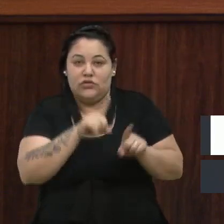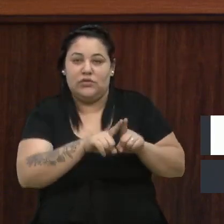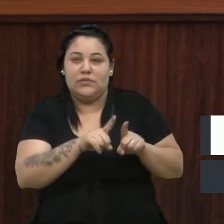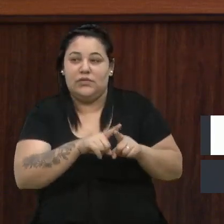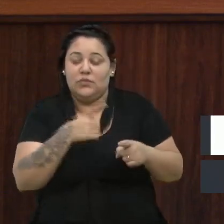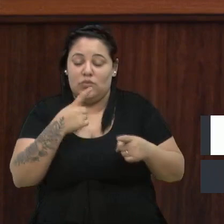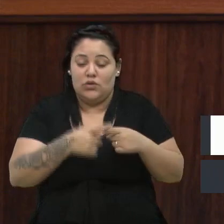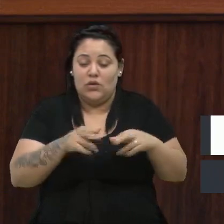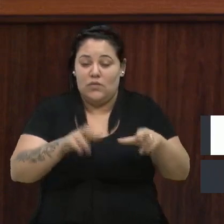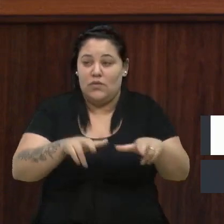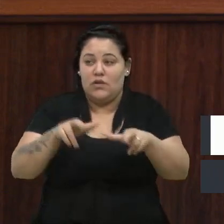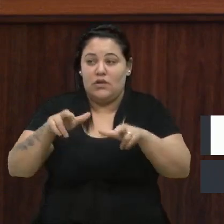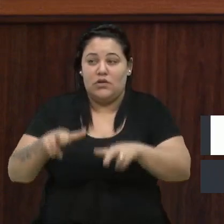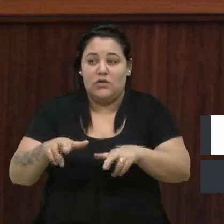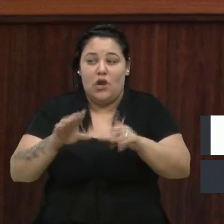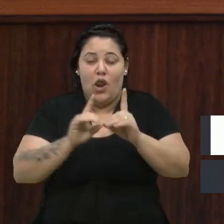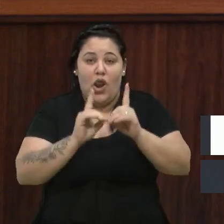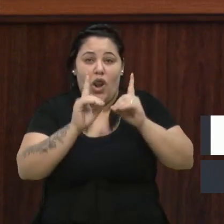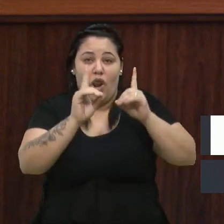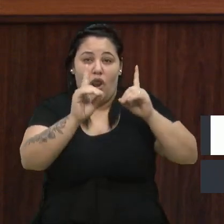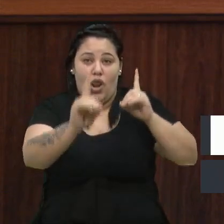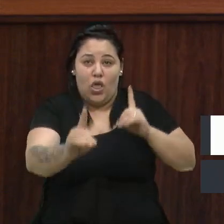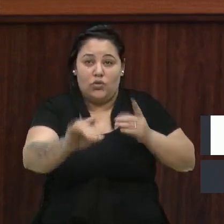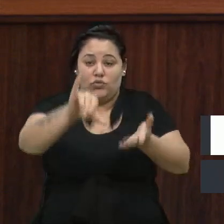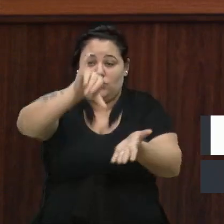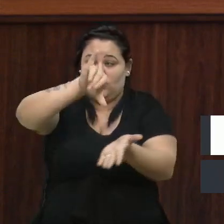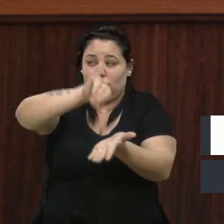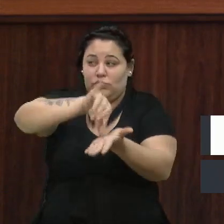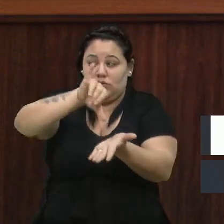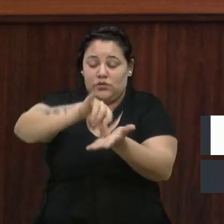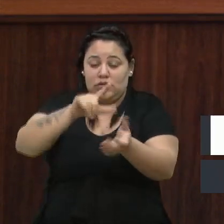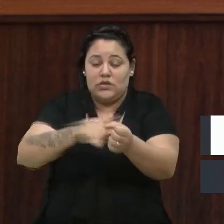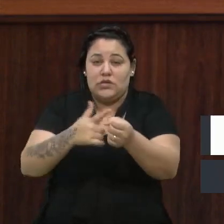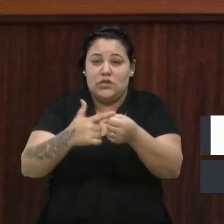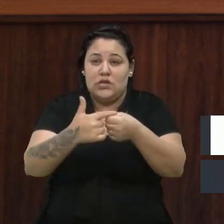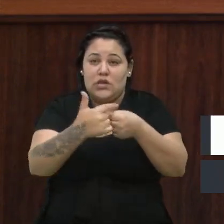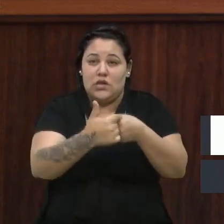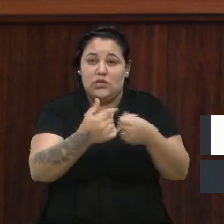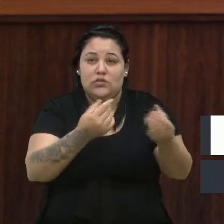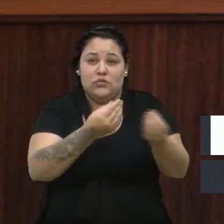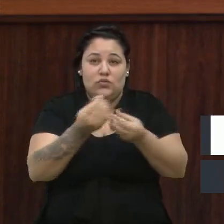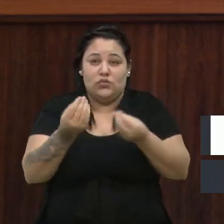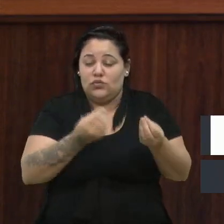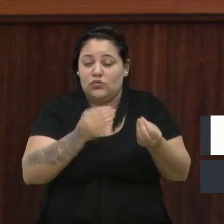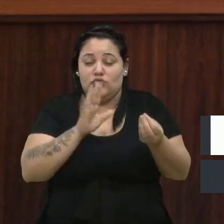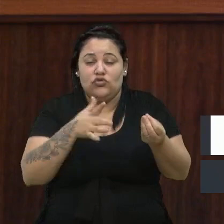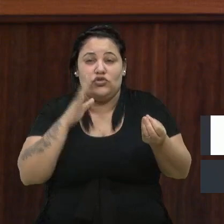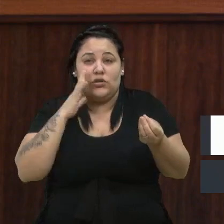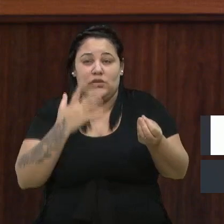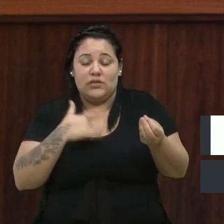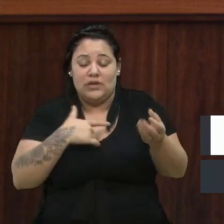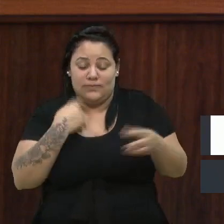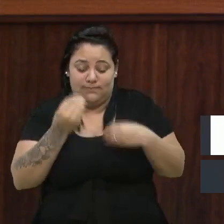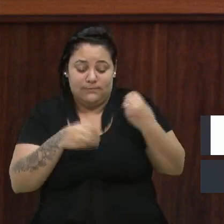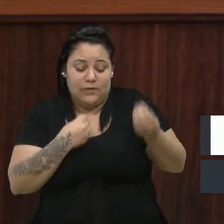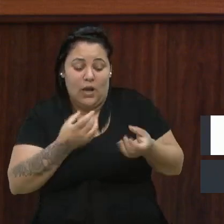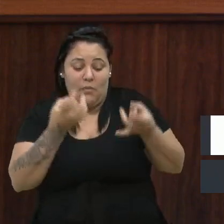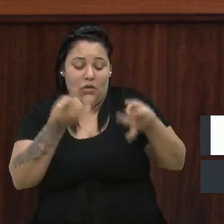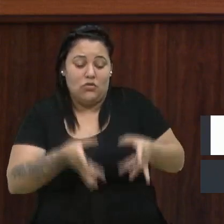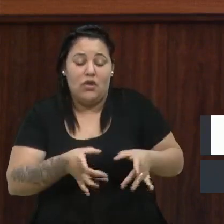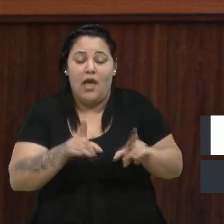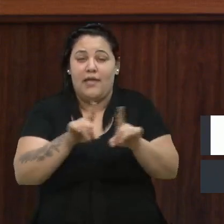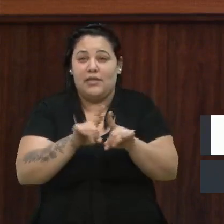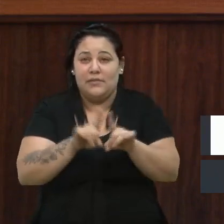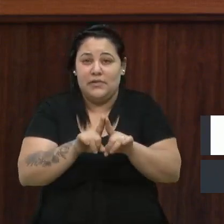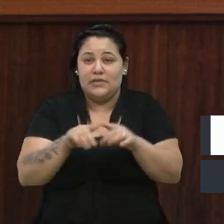região distante do centro da cidade, é uma região que por muitas vezes se sente abandonada, que sente que